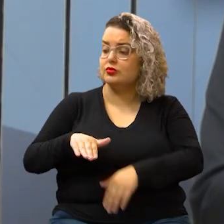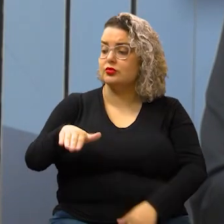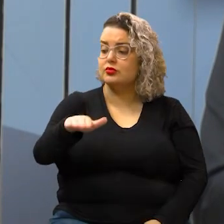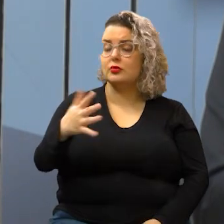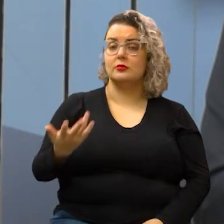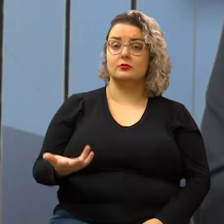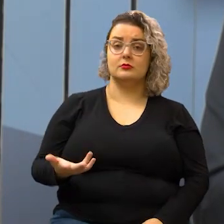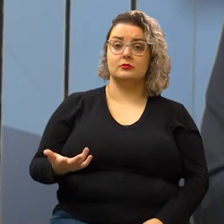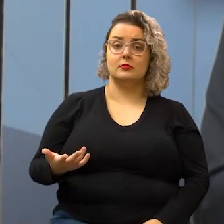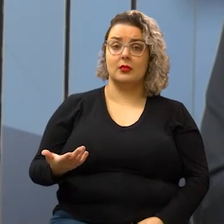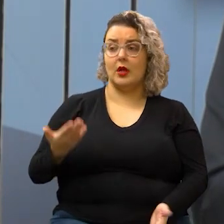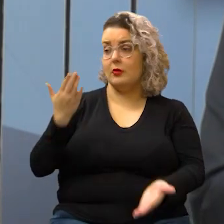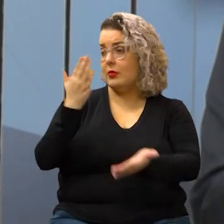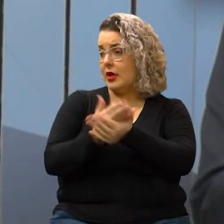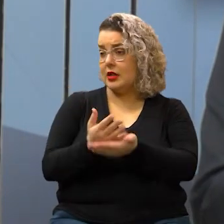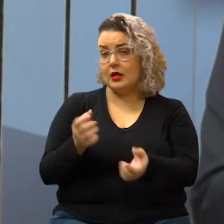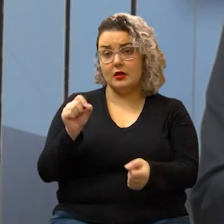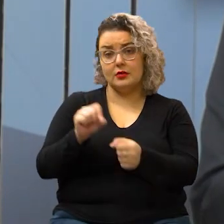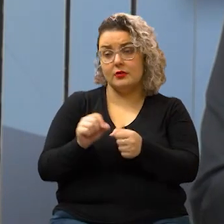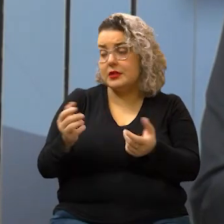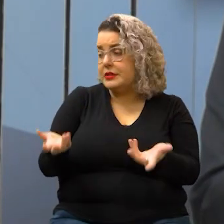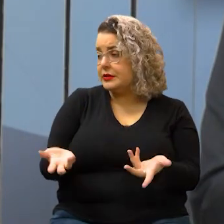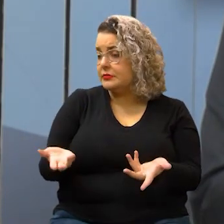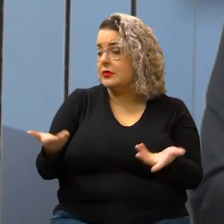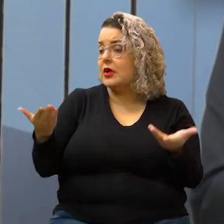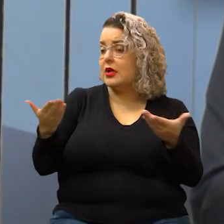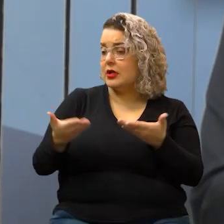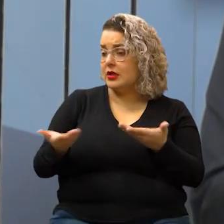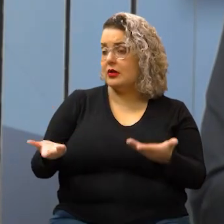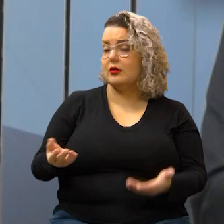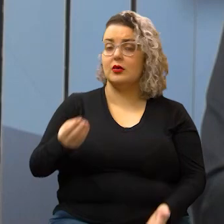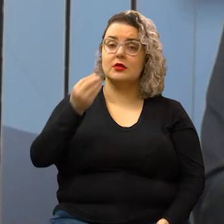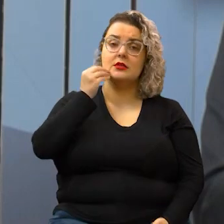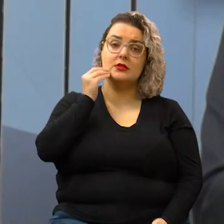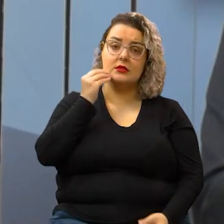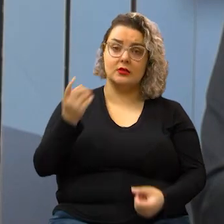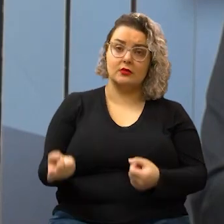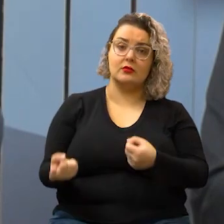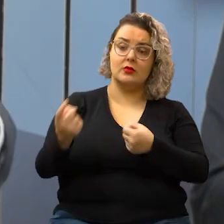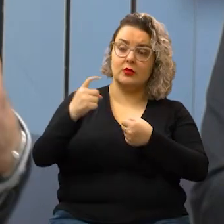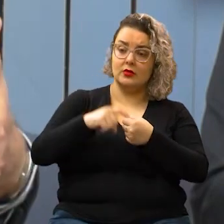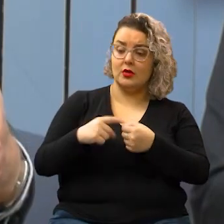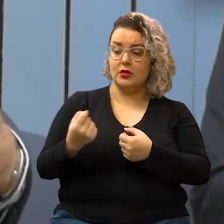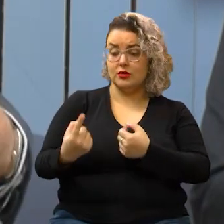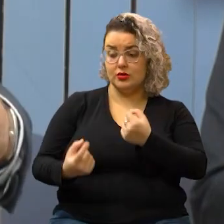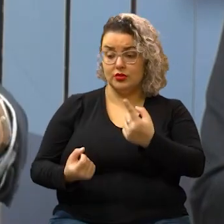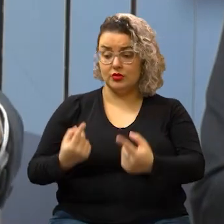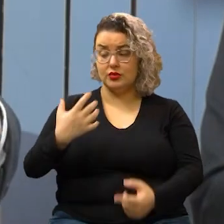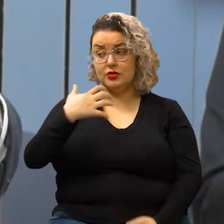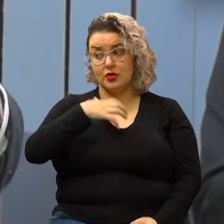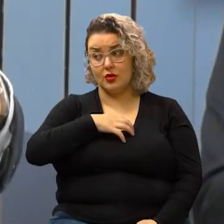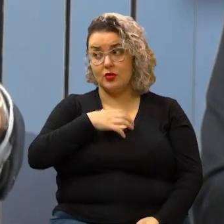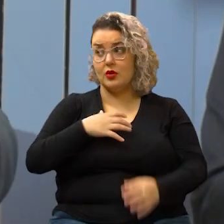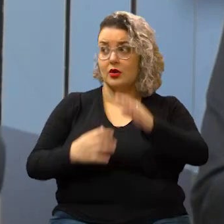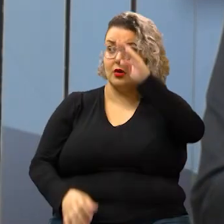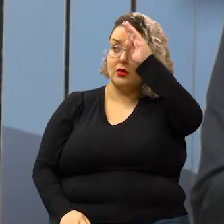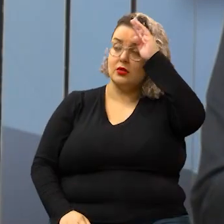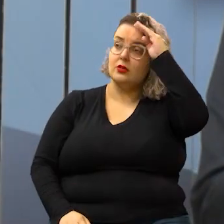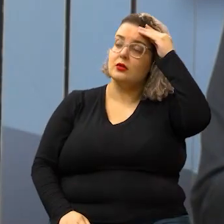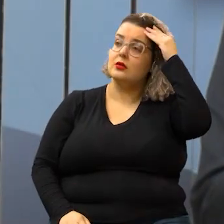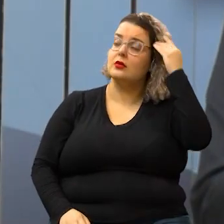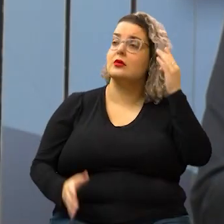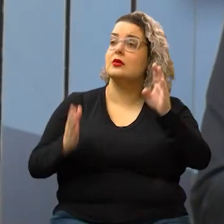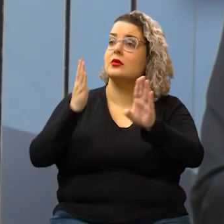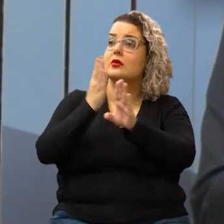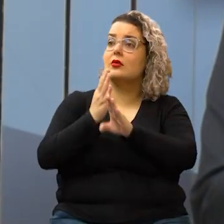fiscalizações deixaram de ser feitas, né? E agora estão tentando retomar e, de alguma forma, encontrar uma